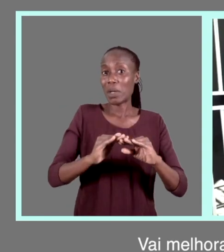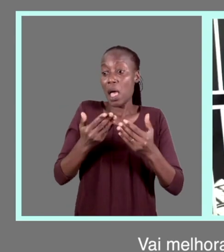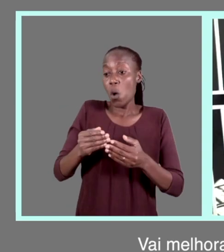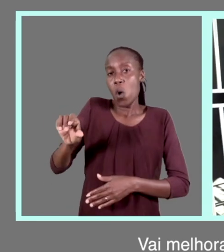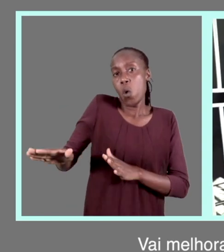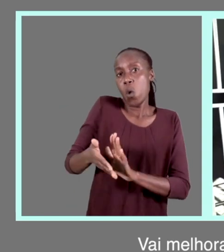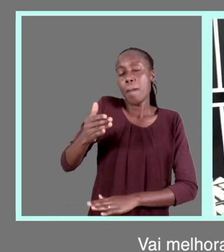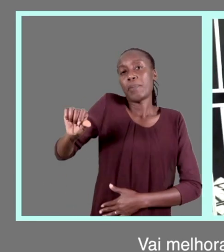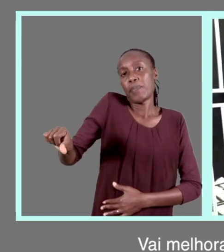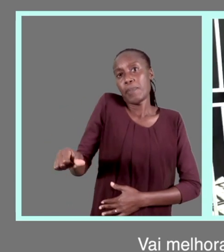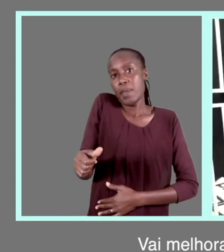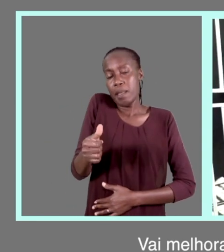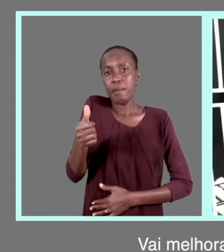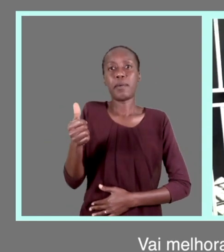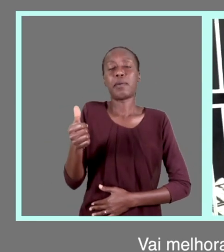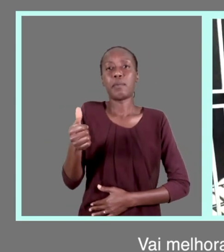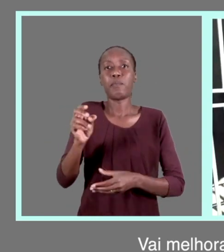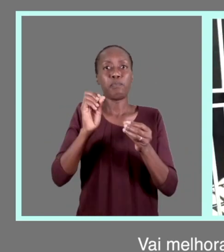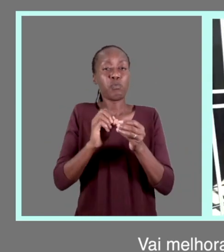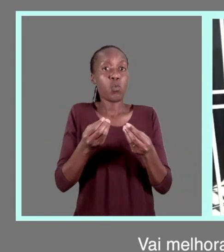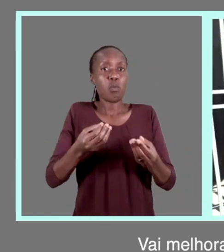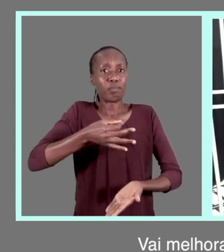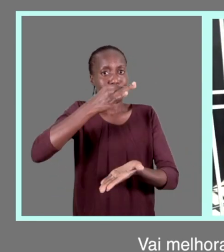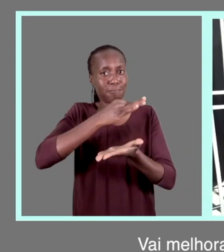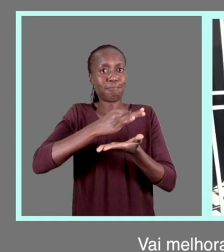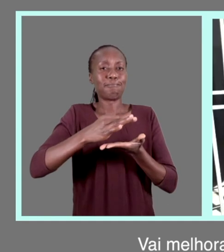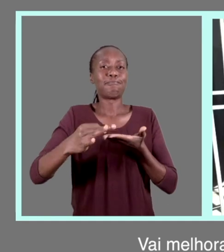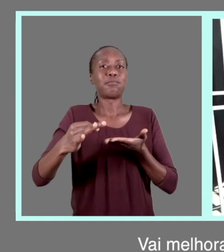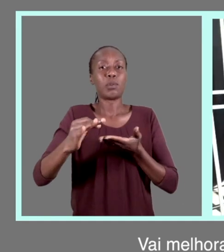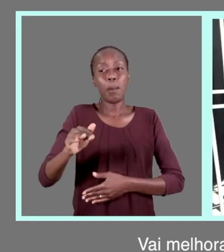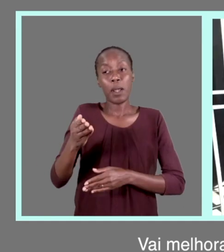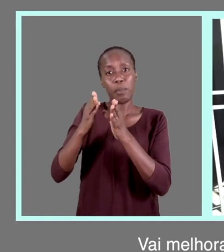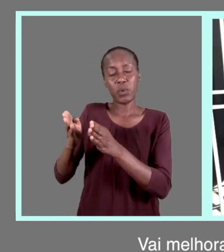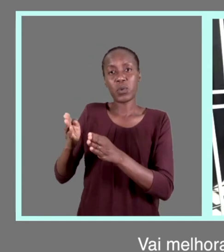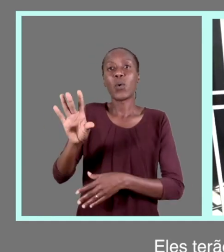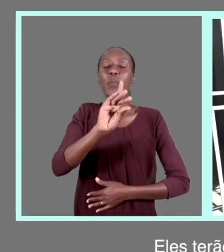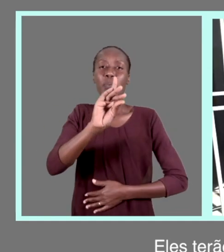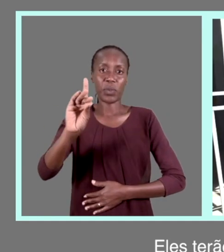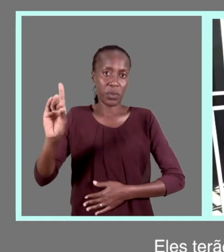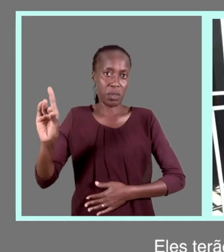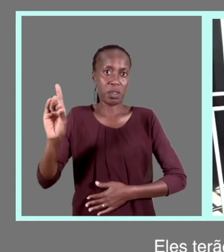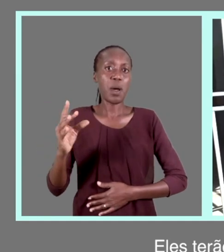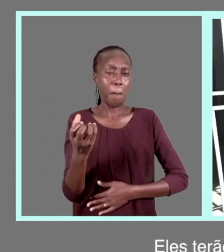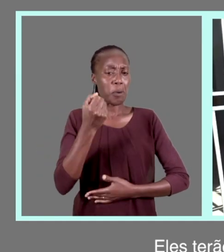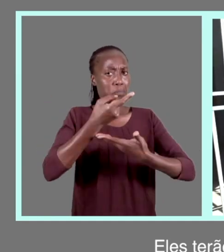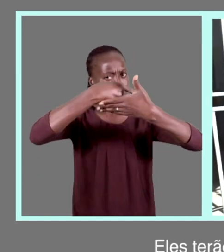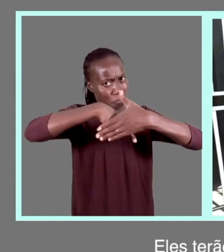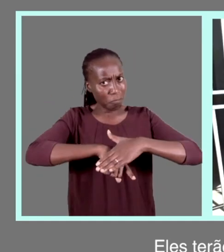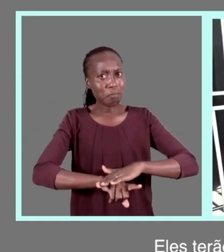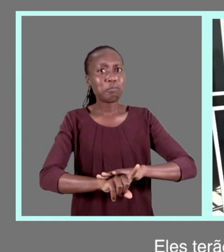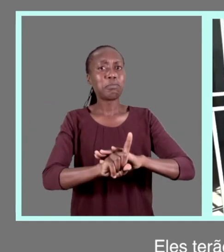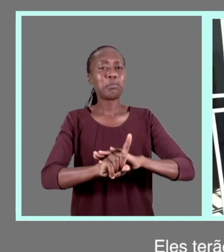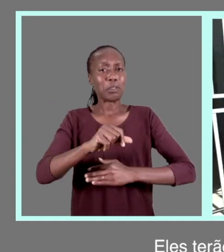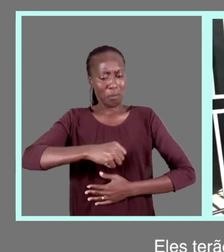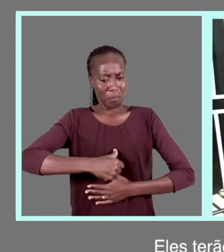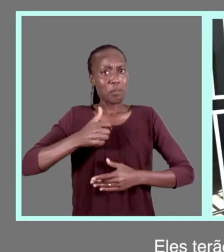isto vai melhorar aquilo que é o conforto dos nossos pacientes com deficiência. Eles terão acesso de entrar com